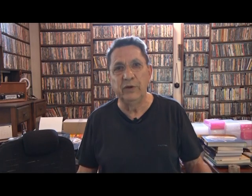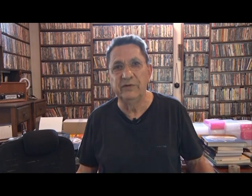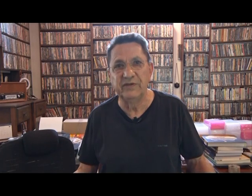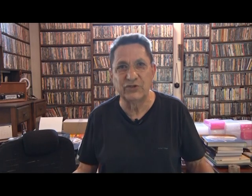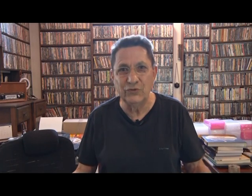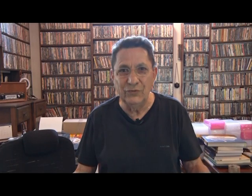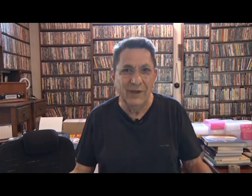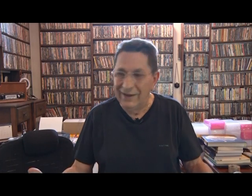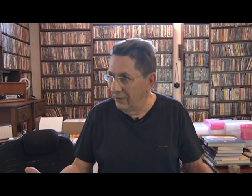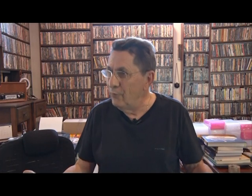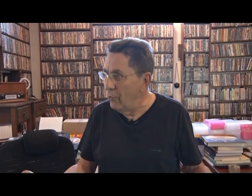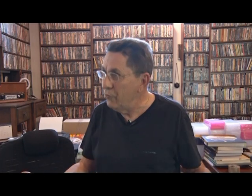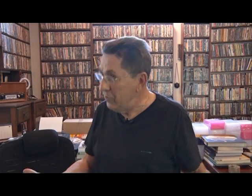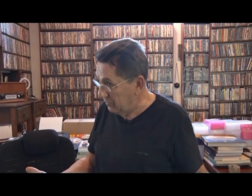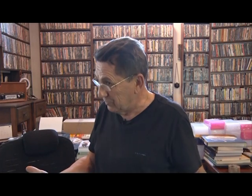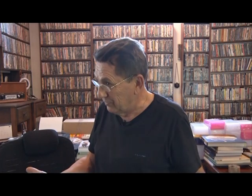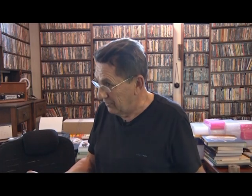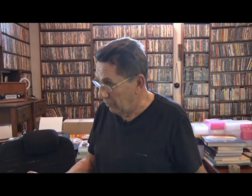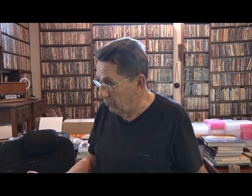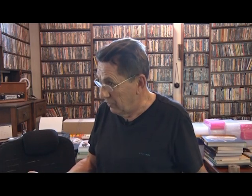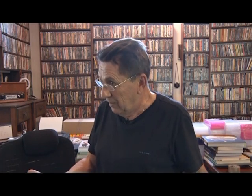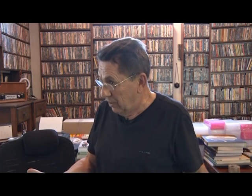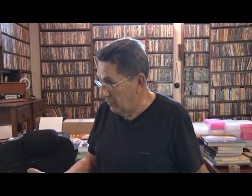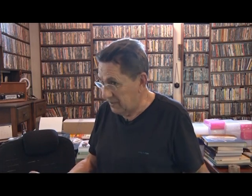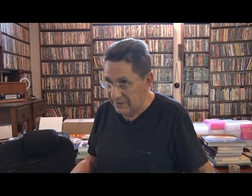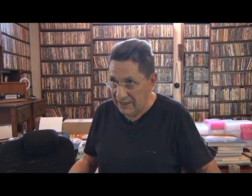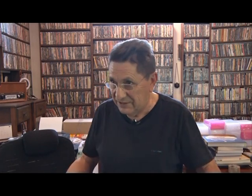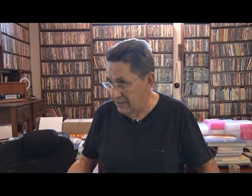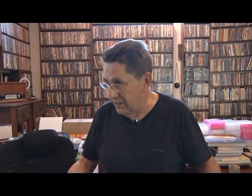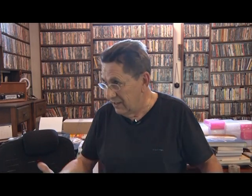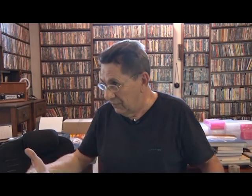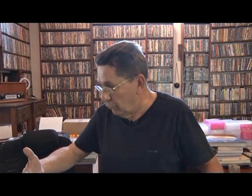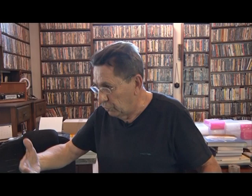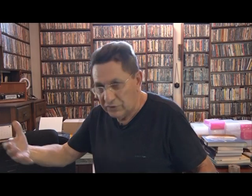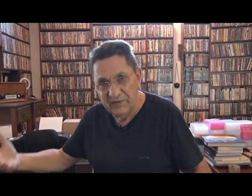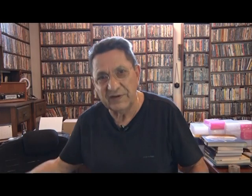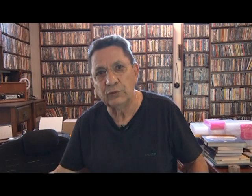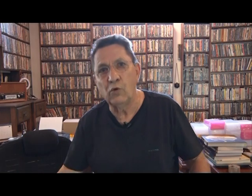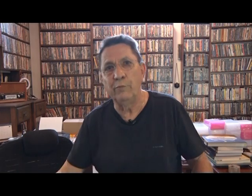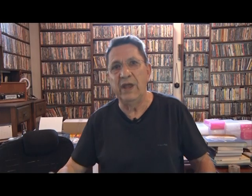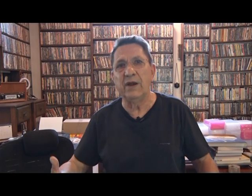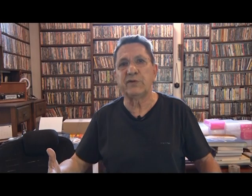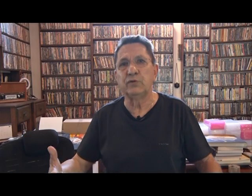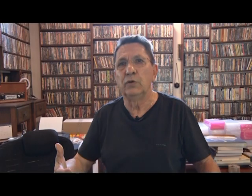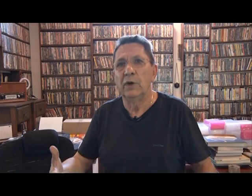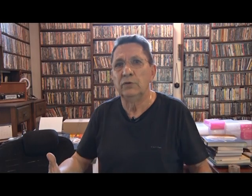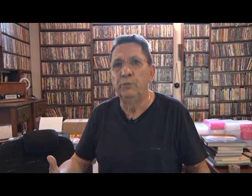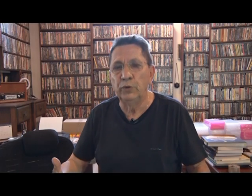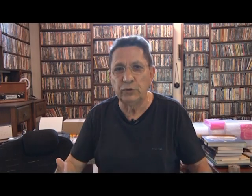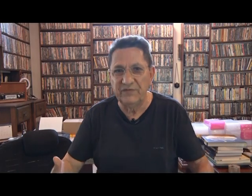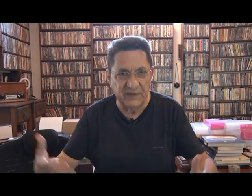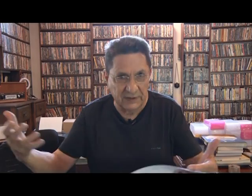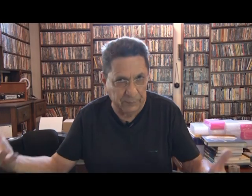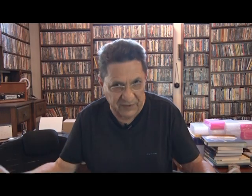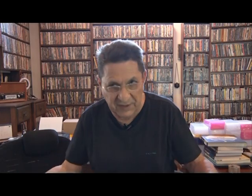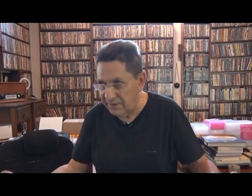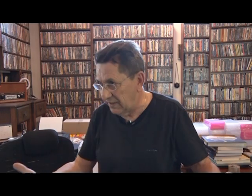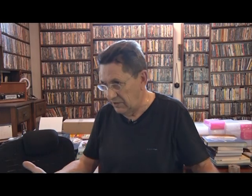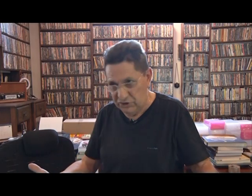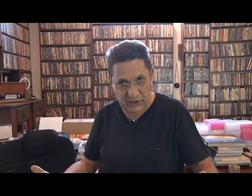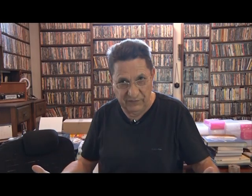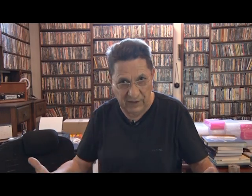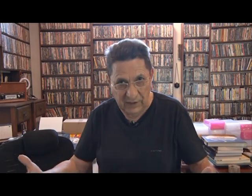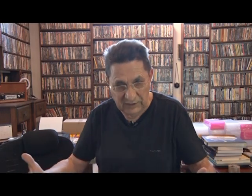em 2021, é um pouco isso. É uma cidade que, do ponto de vista do comércio, do ponto de vista da